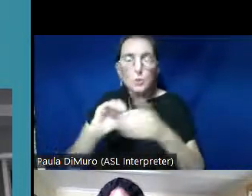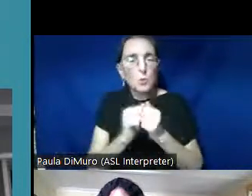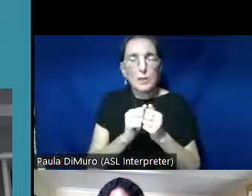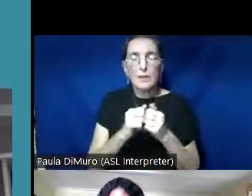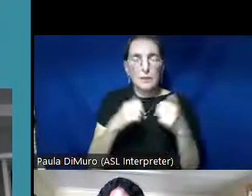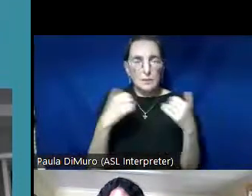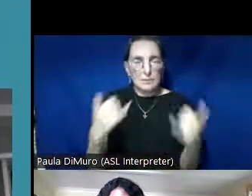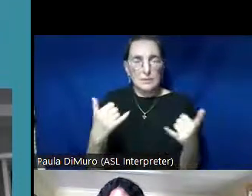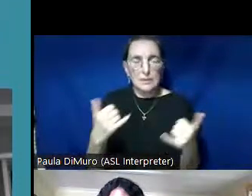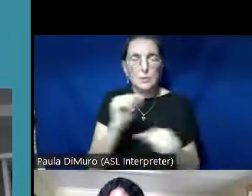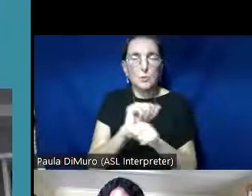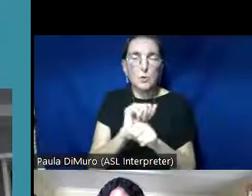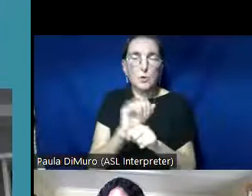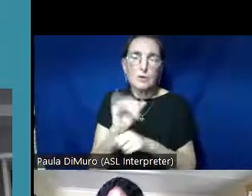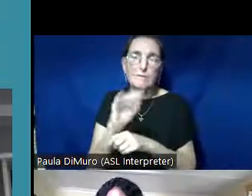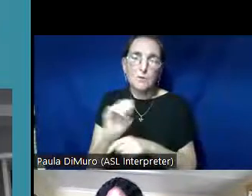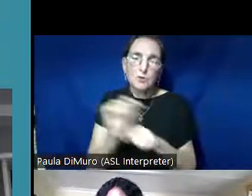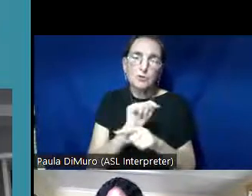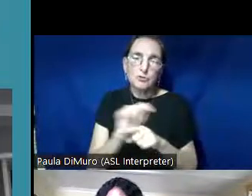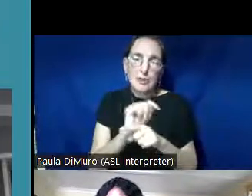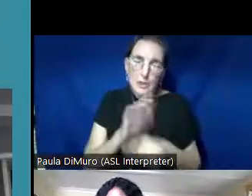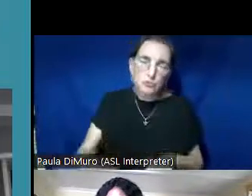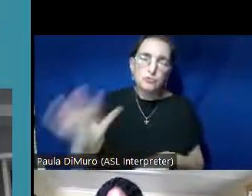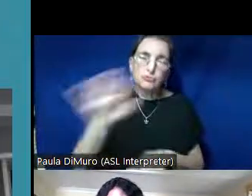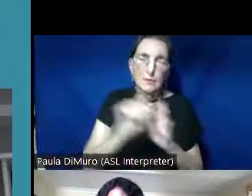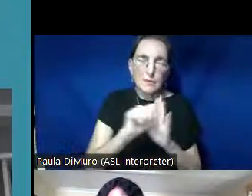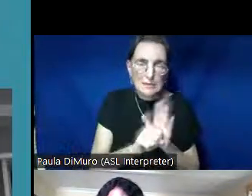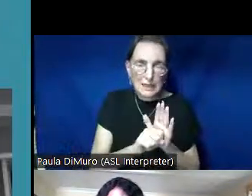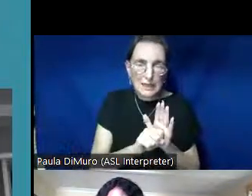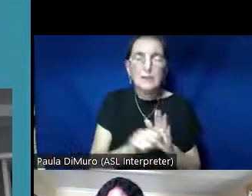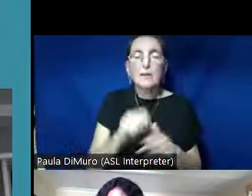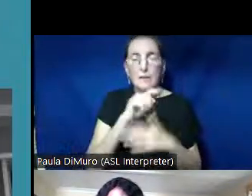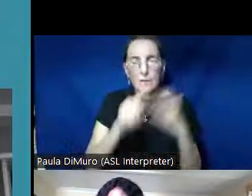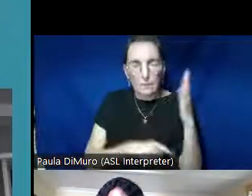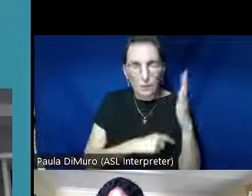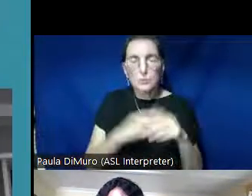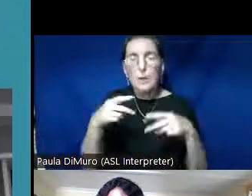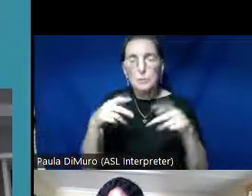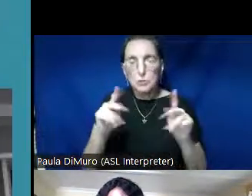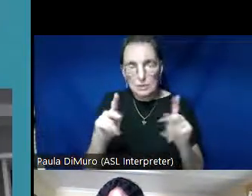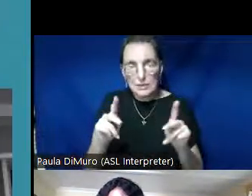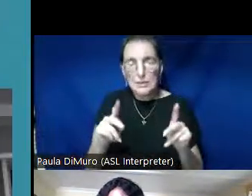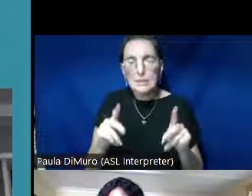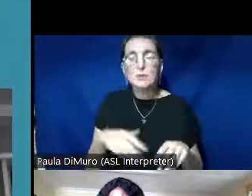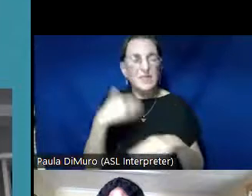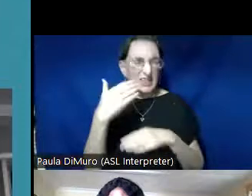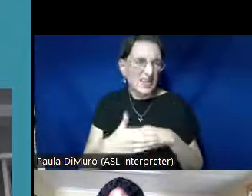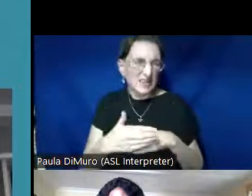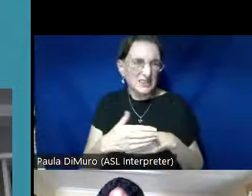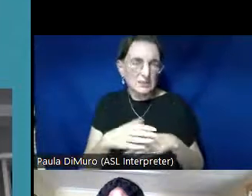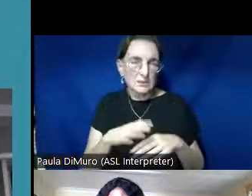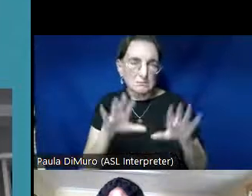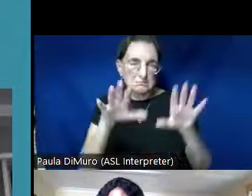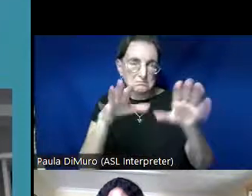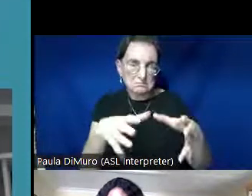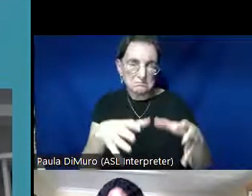organizações na encontra formação no estado, que as oportunidades da próxima